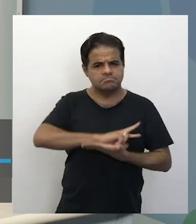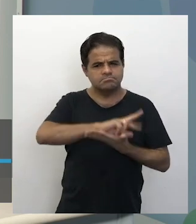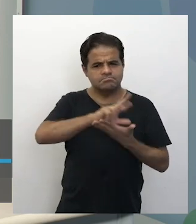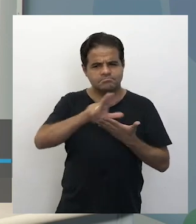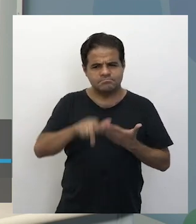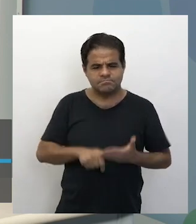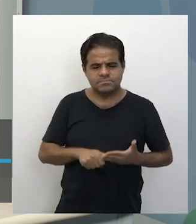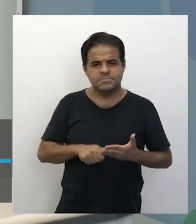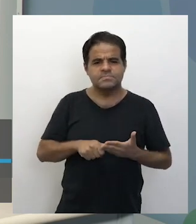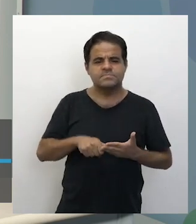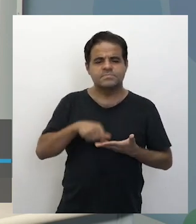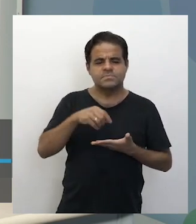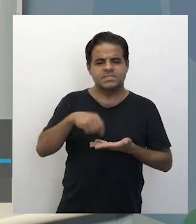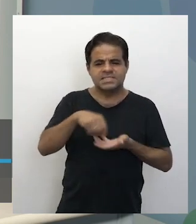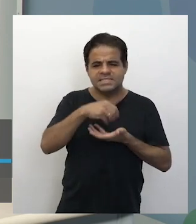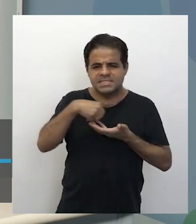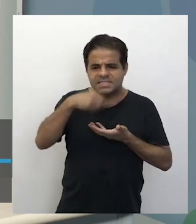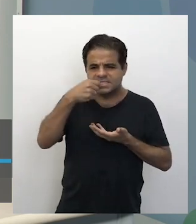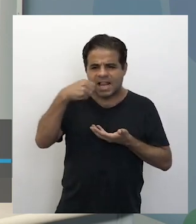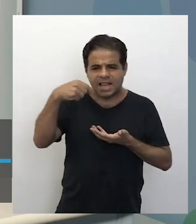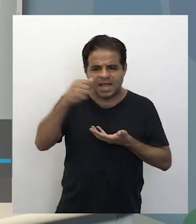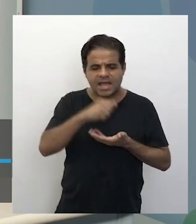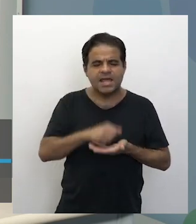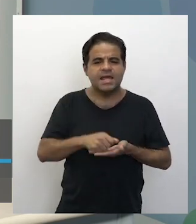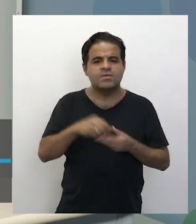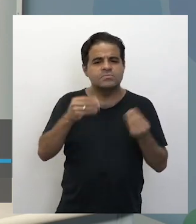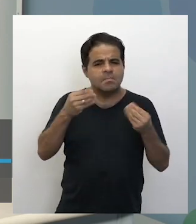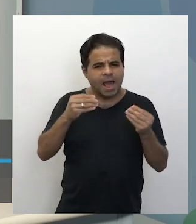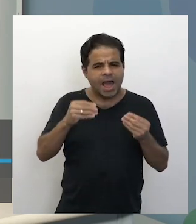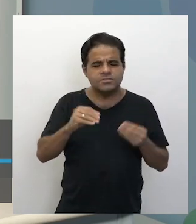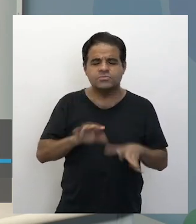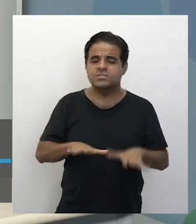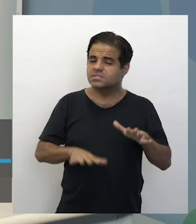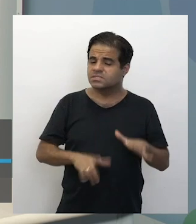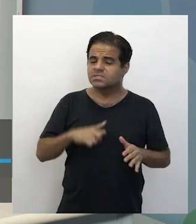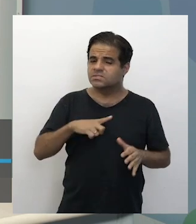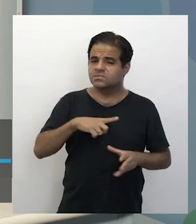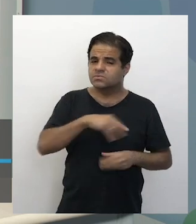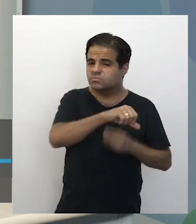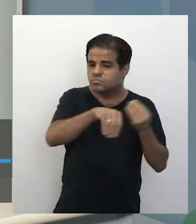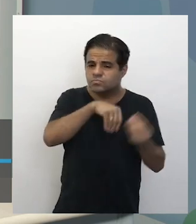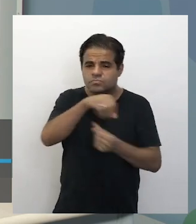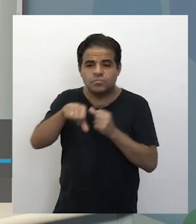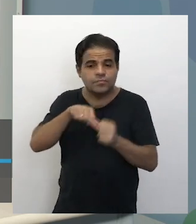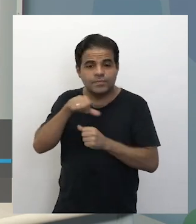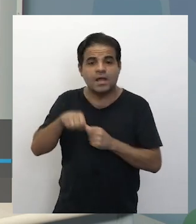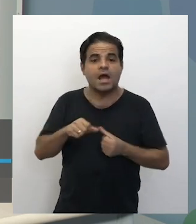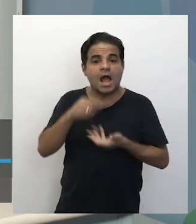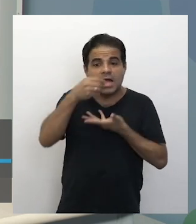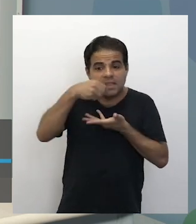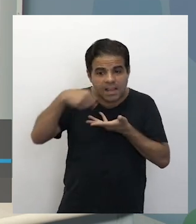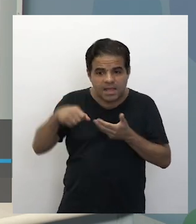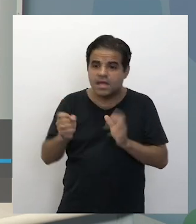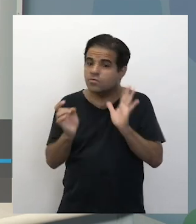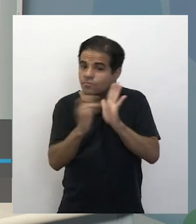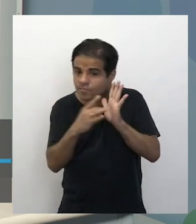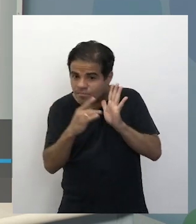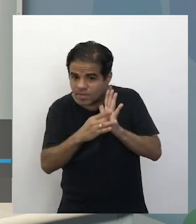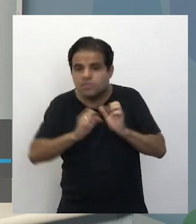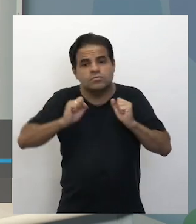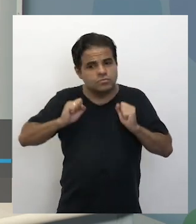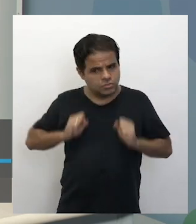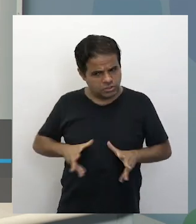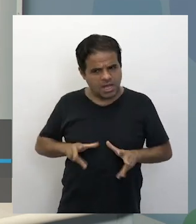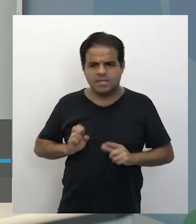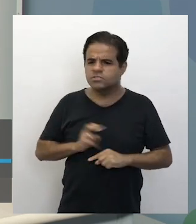vários saleiros de plásticos. E às vezes eu mudar o saleiro para um saleiro de vidro já se torna